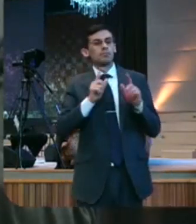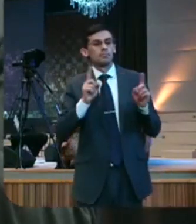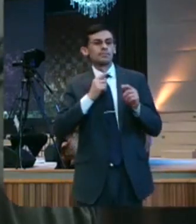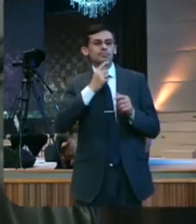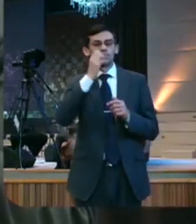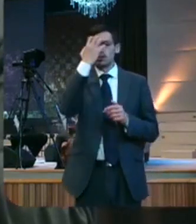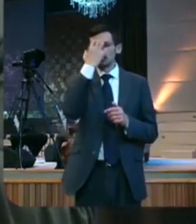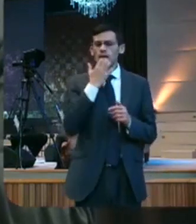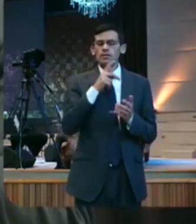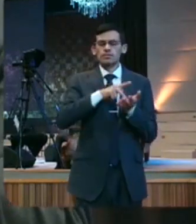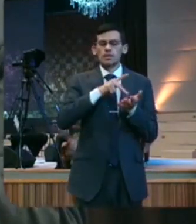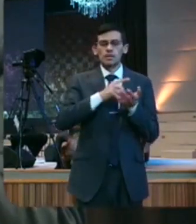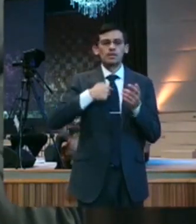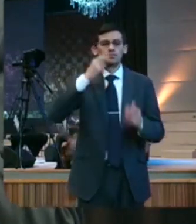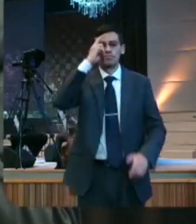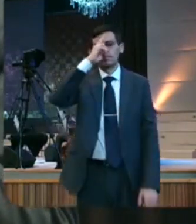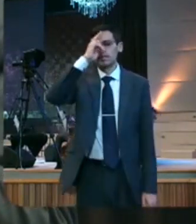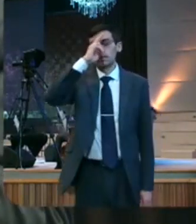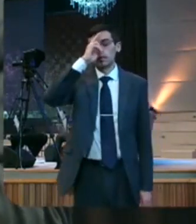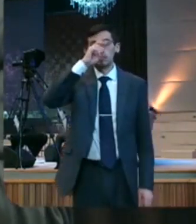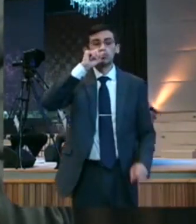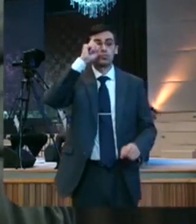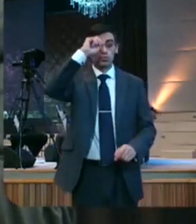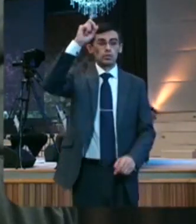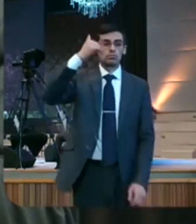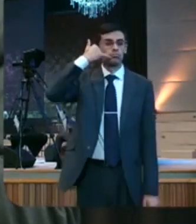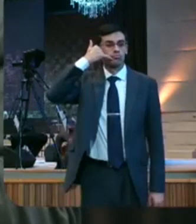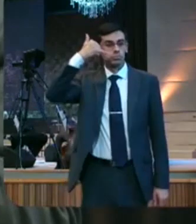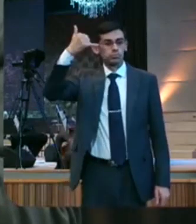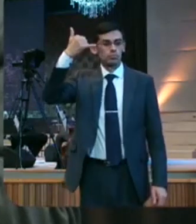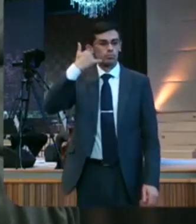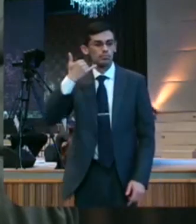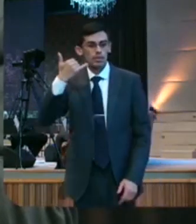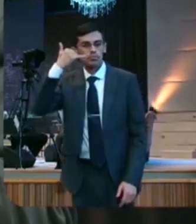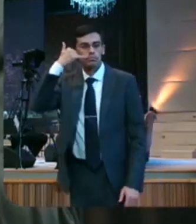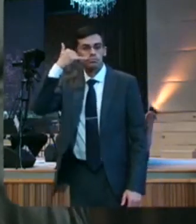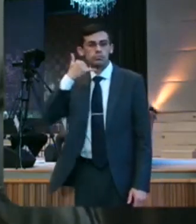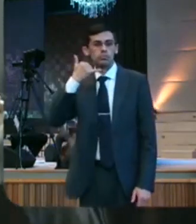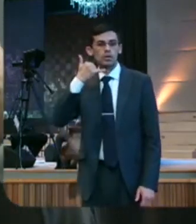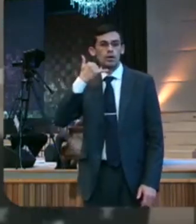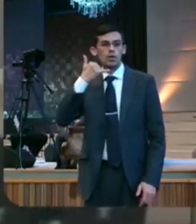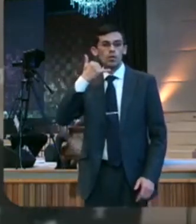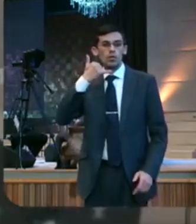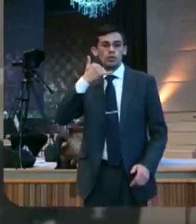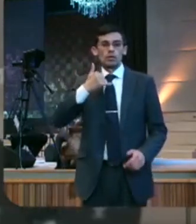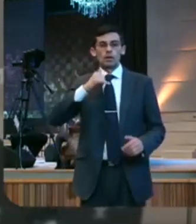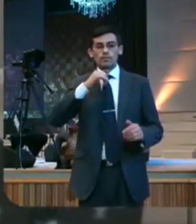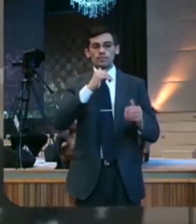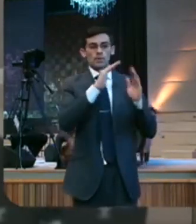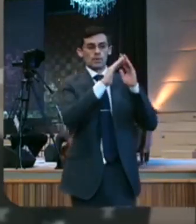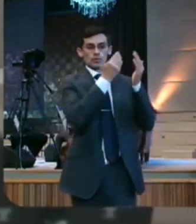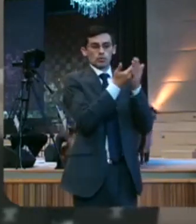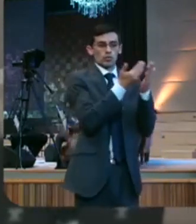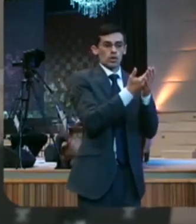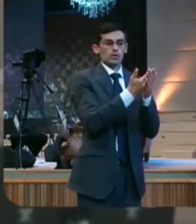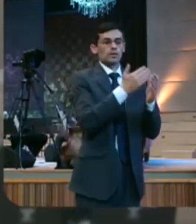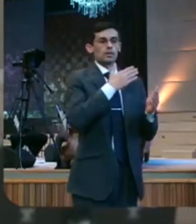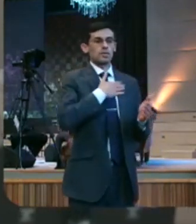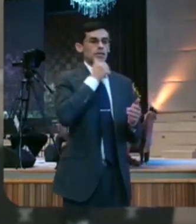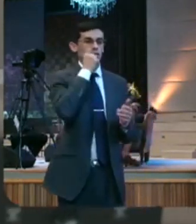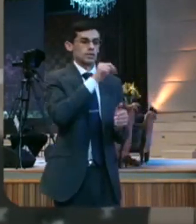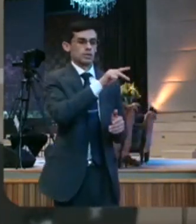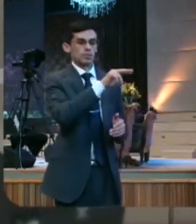e me lembro de ter recebido um telefonema do diretor da escola da minha irmã, e eu